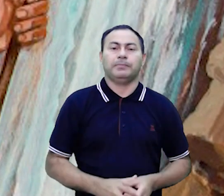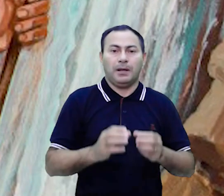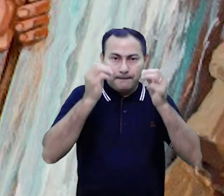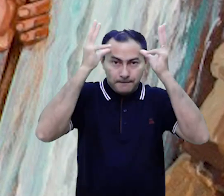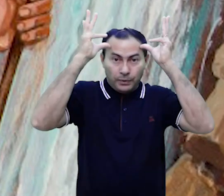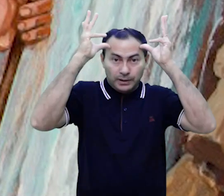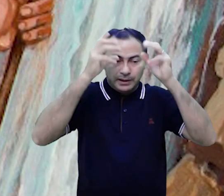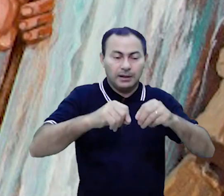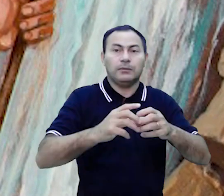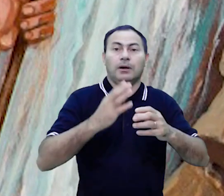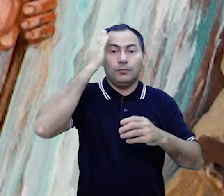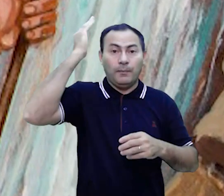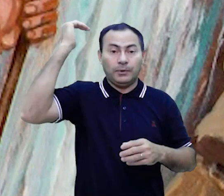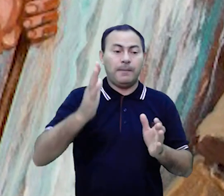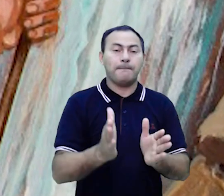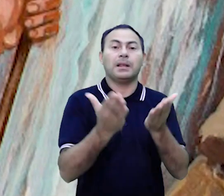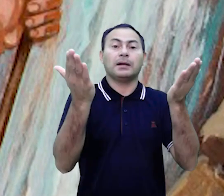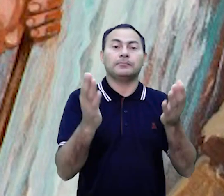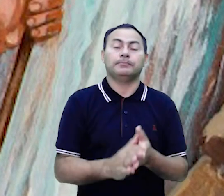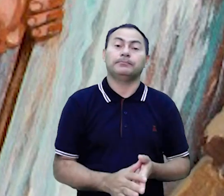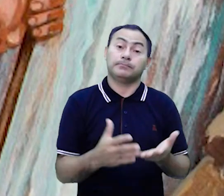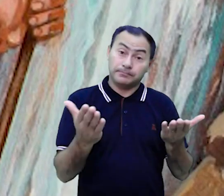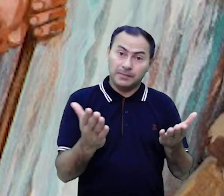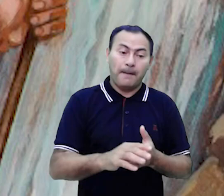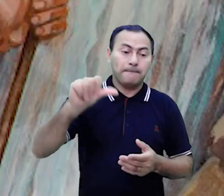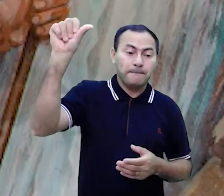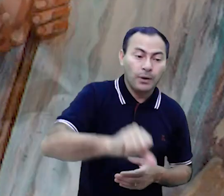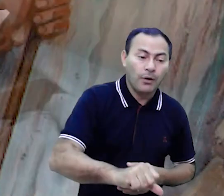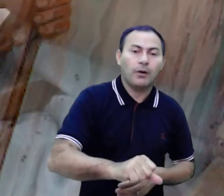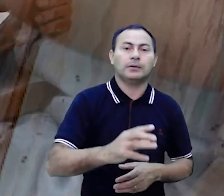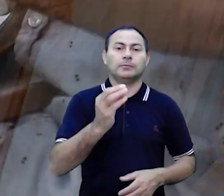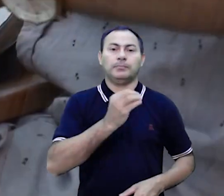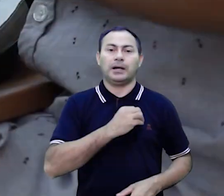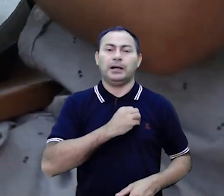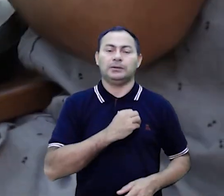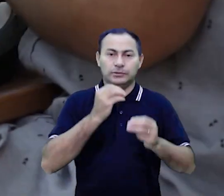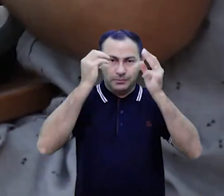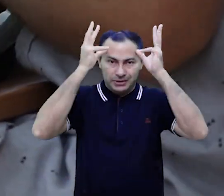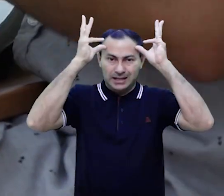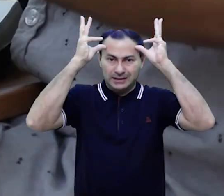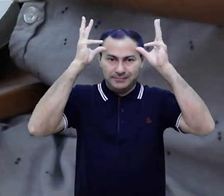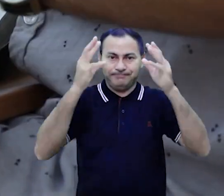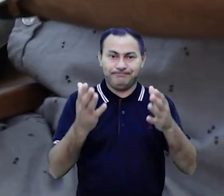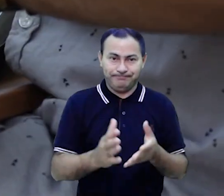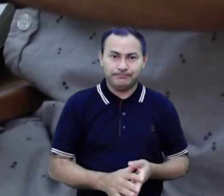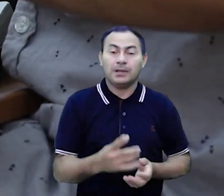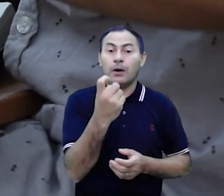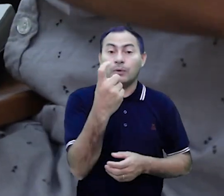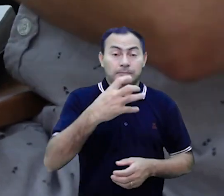milagre. Moisés estava levando a fama por aquele milagre. Essa foi a pior parte do pecado de